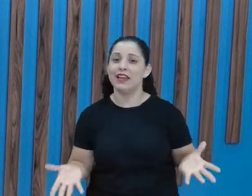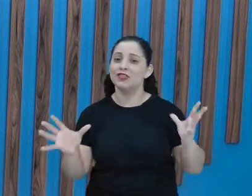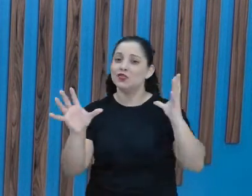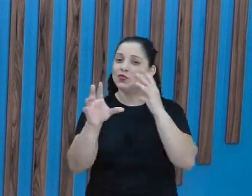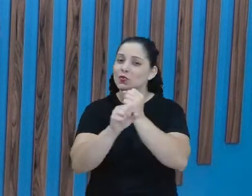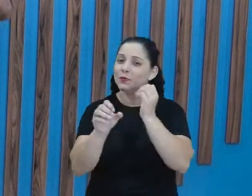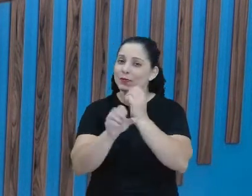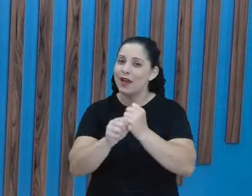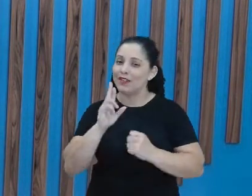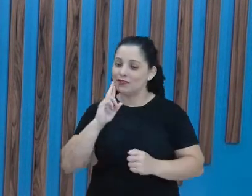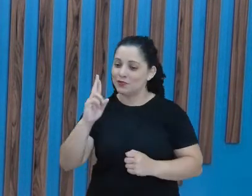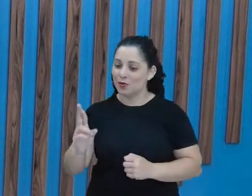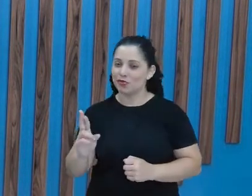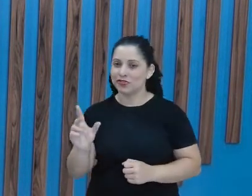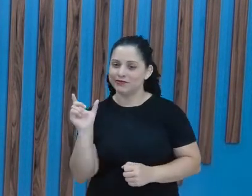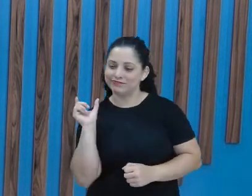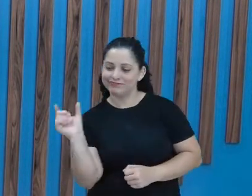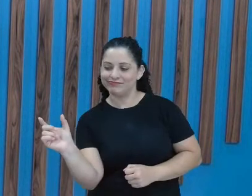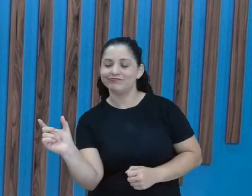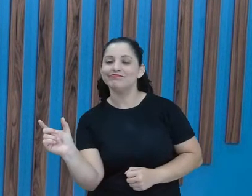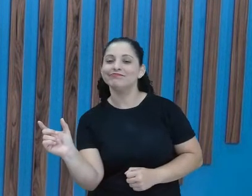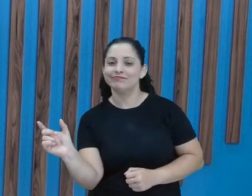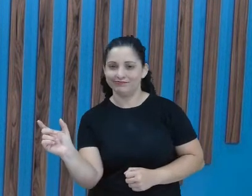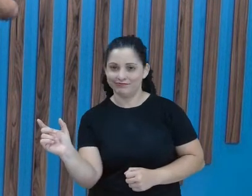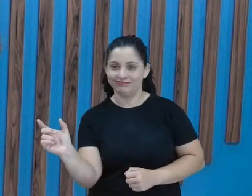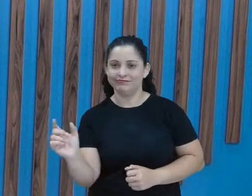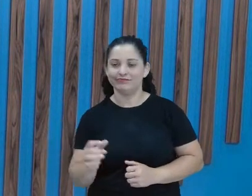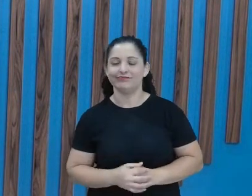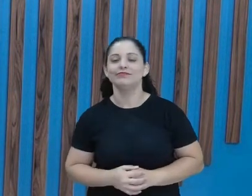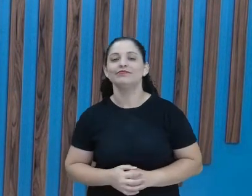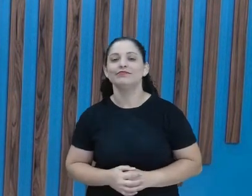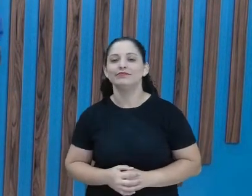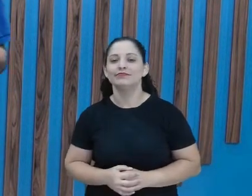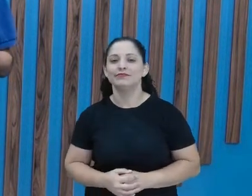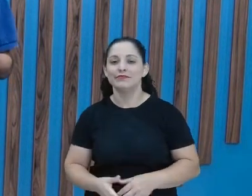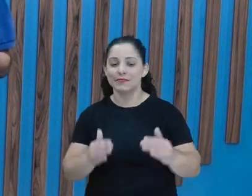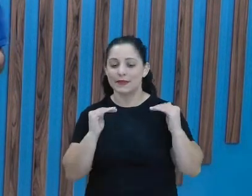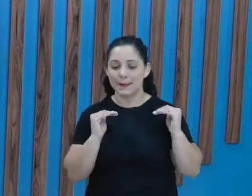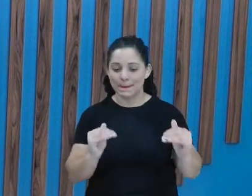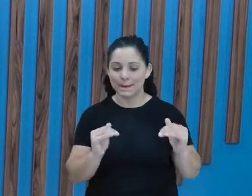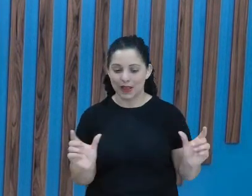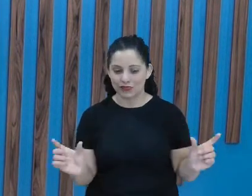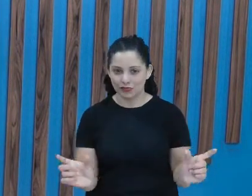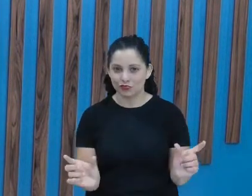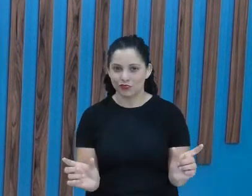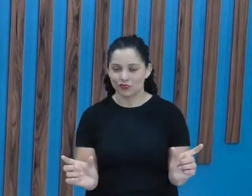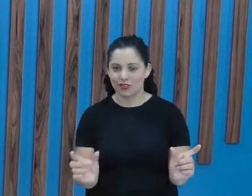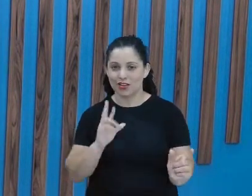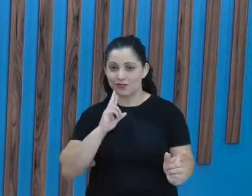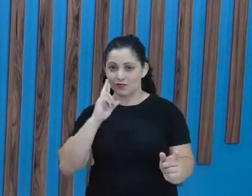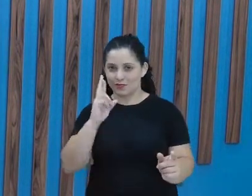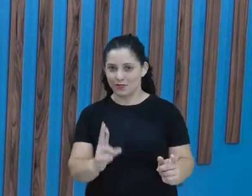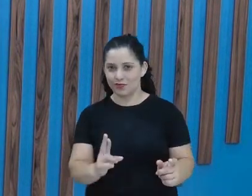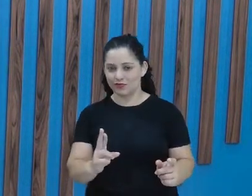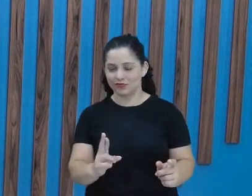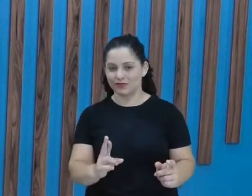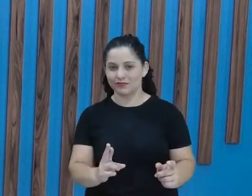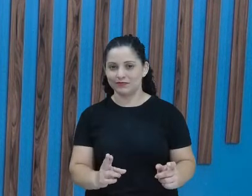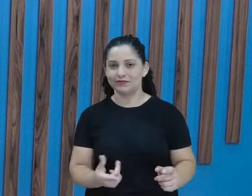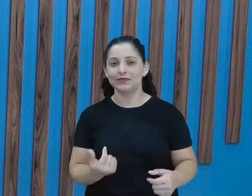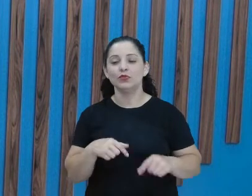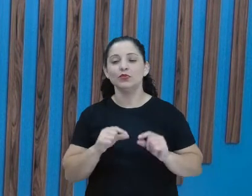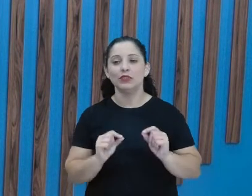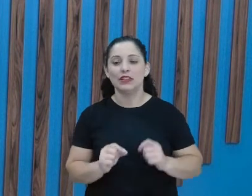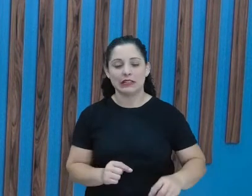soma vai ser o resultado do numerador, o resultado de cima. E embaixo é o resultado da multiplicação dos denominadores, ó.